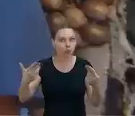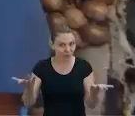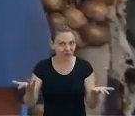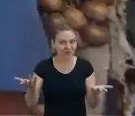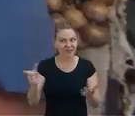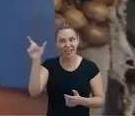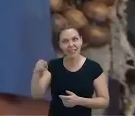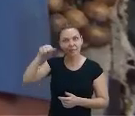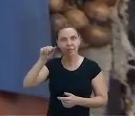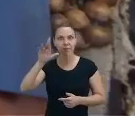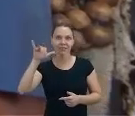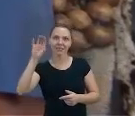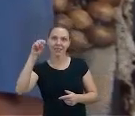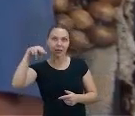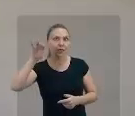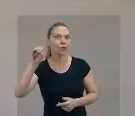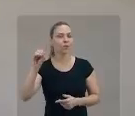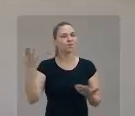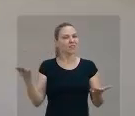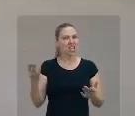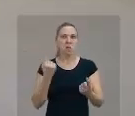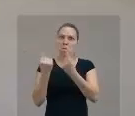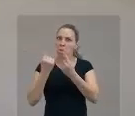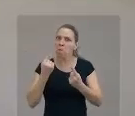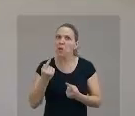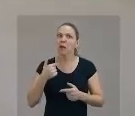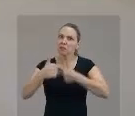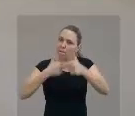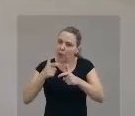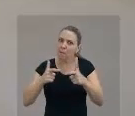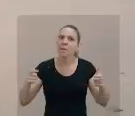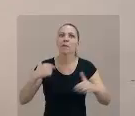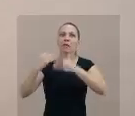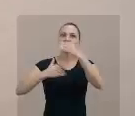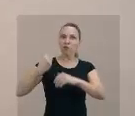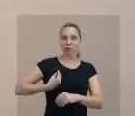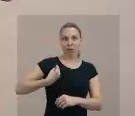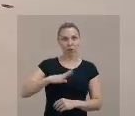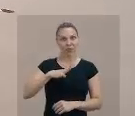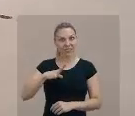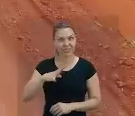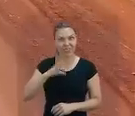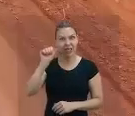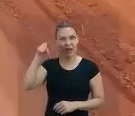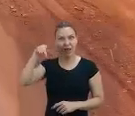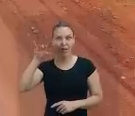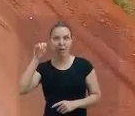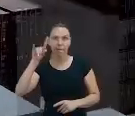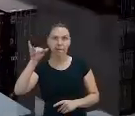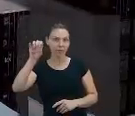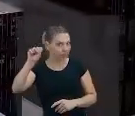produção. Esse é o Marciano Mendes. Essa ferrovia trouxe bastante emprego aqui, muito desenvolvimento para a cidade de Anápolis.